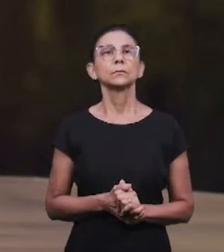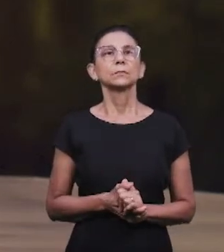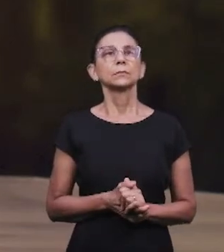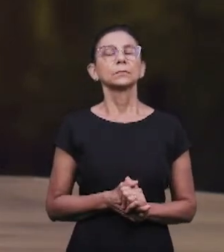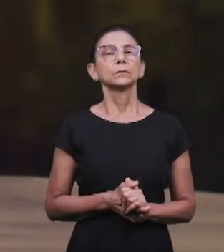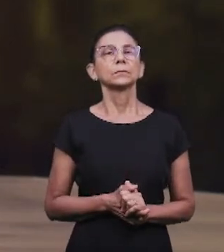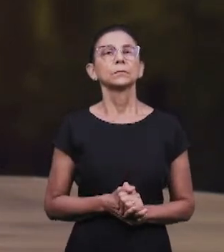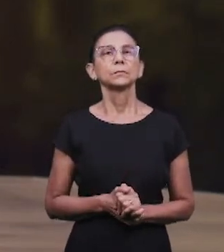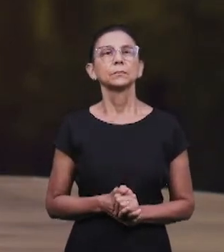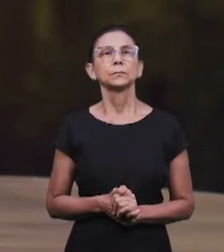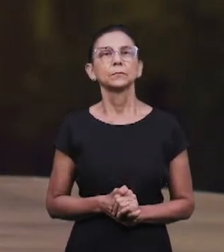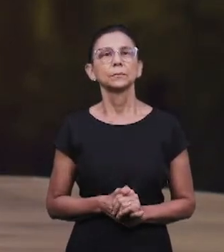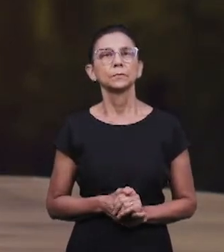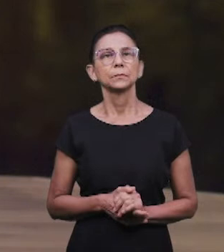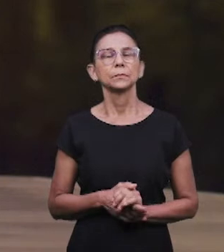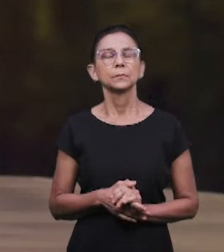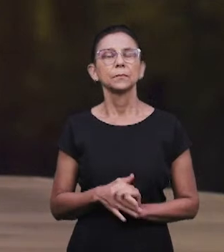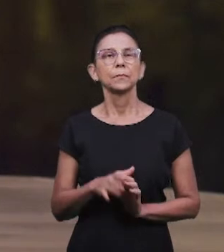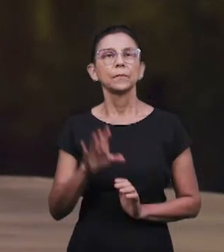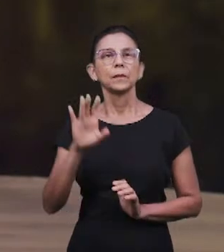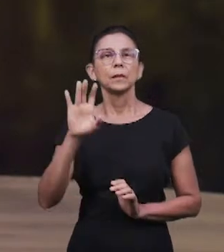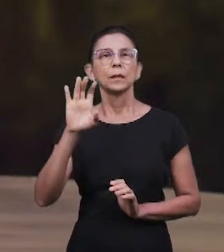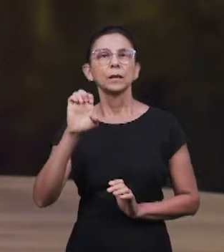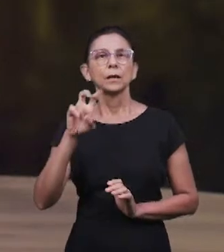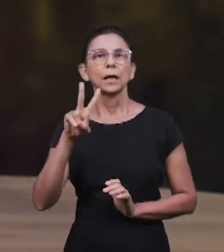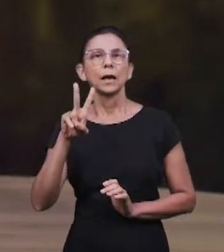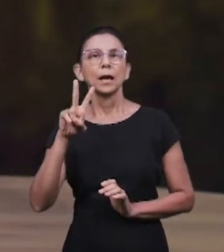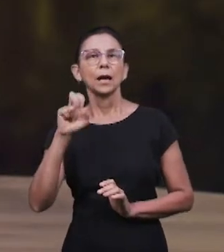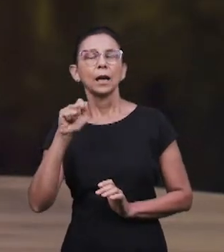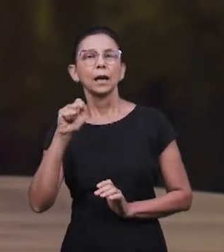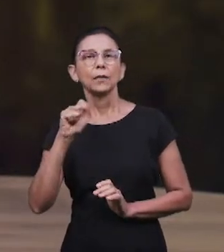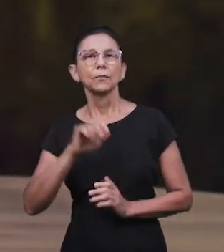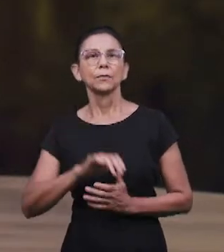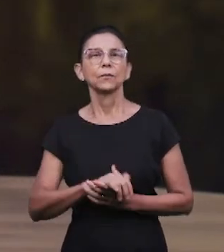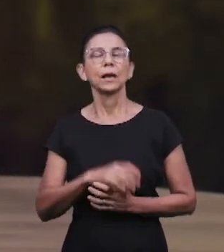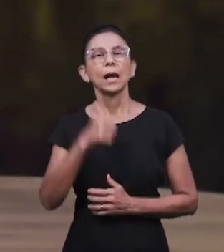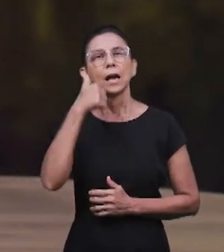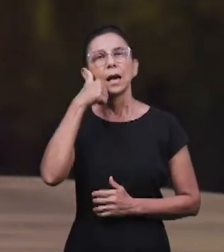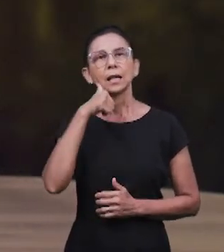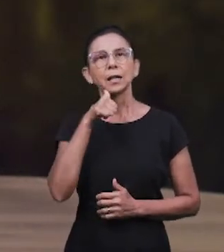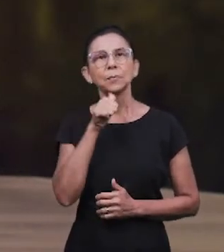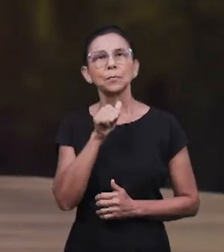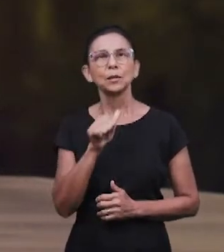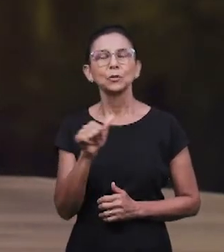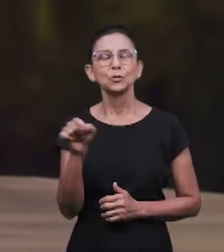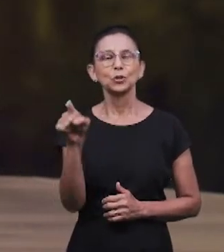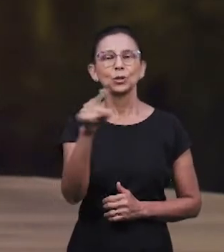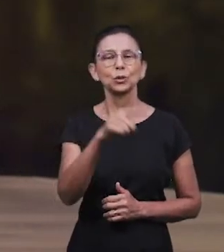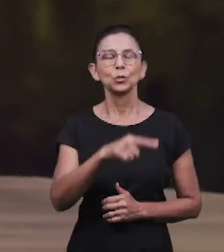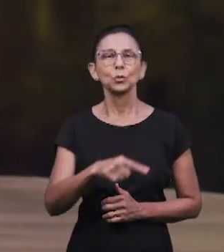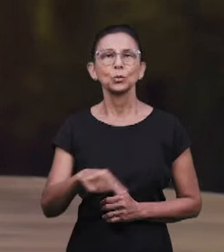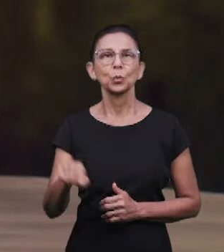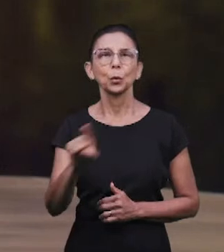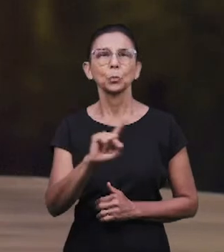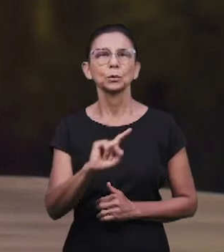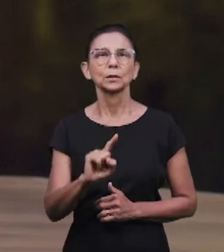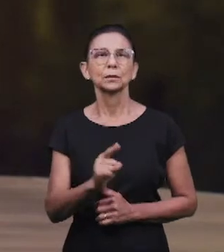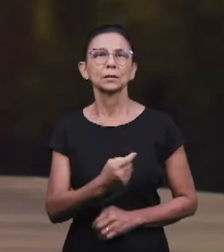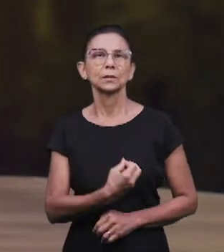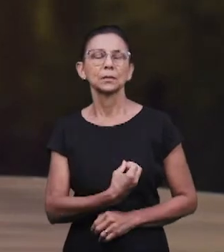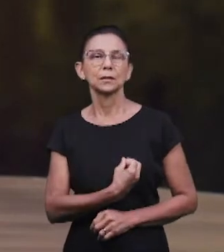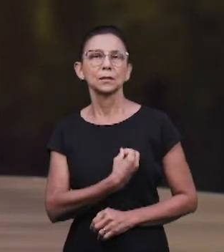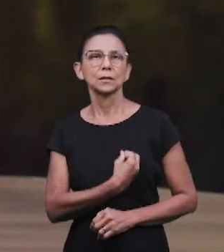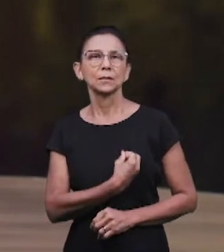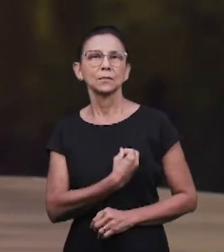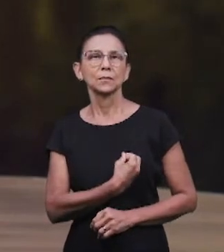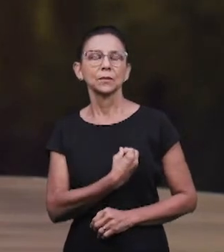Chamou o nome da sua mãe Eva, porquanto ela era mãe de todos os